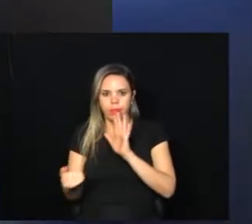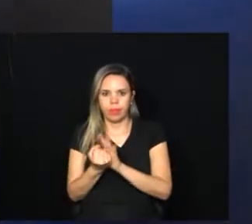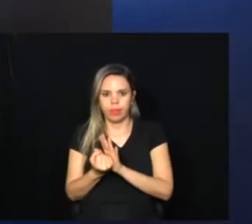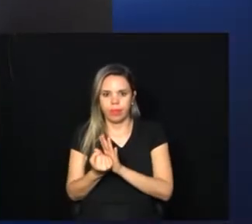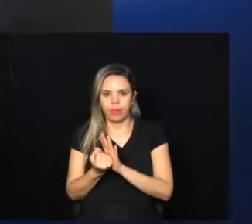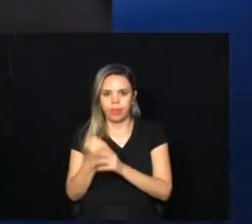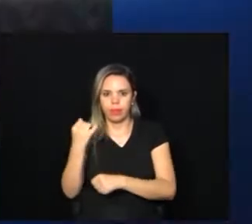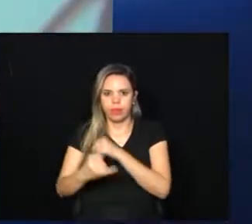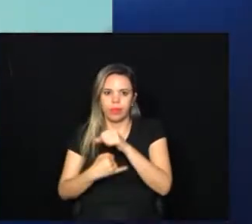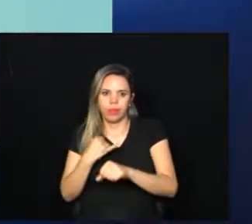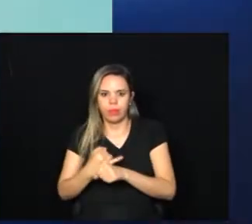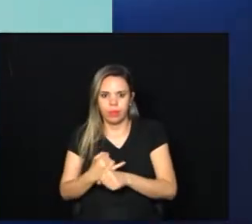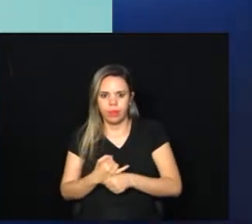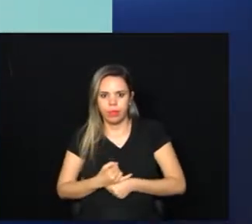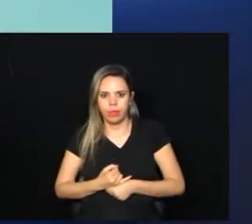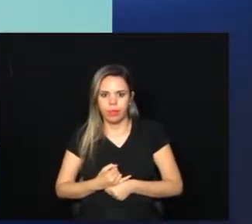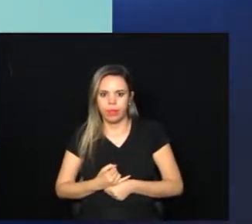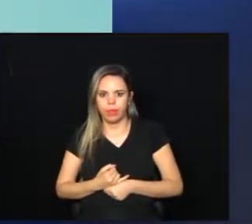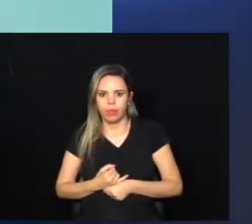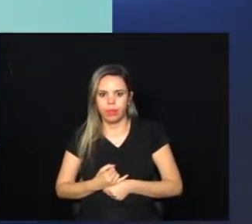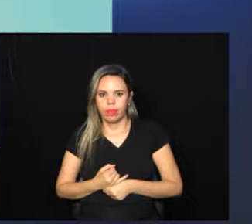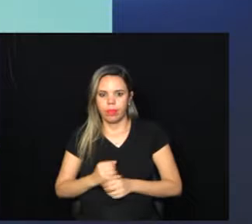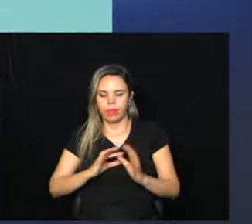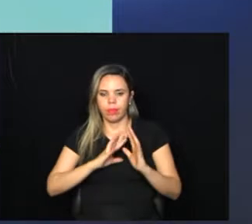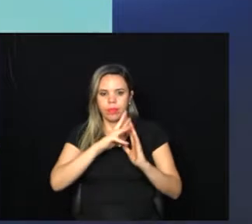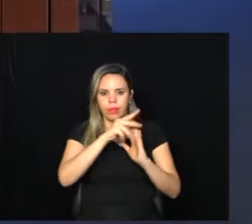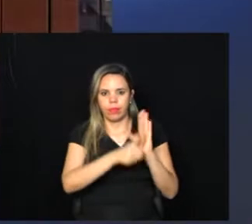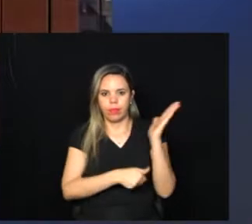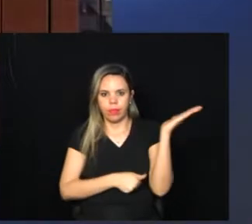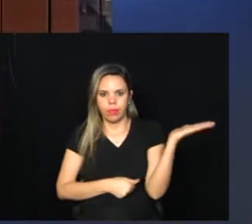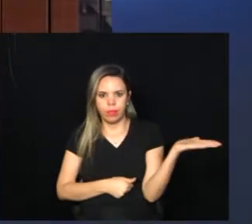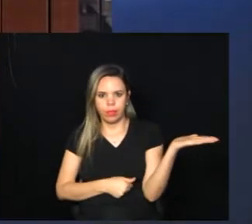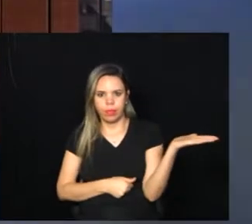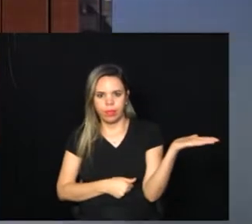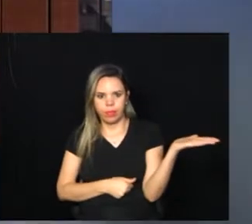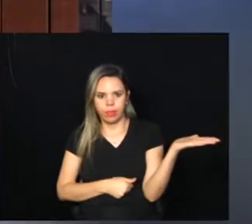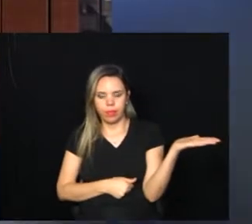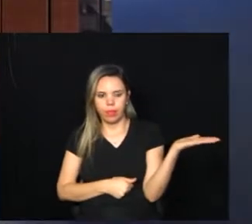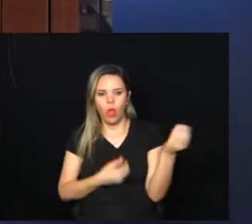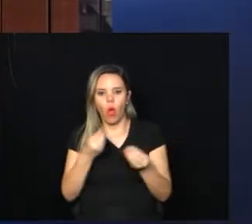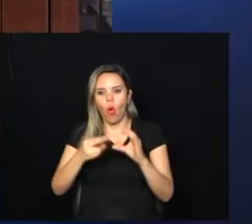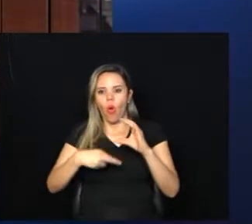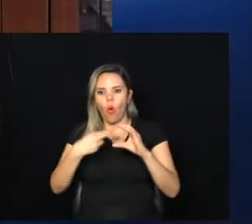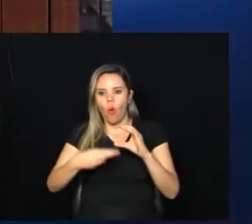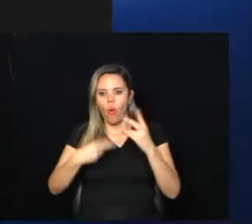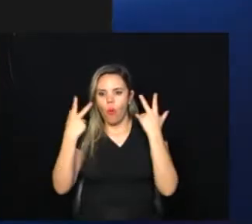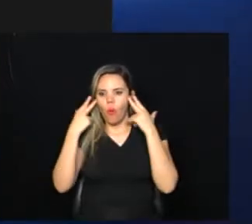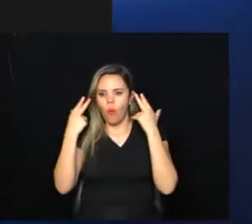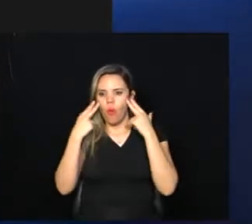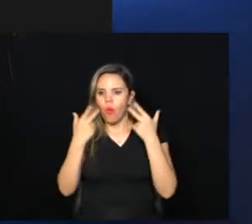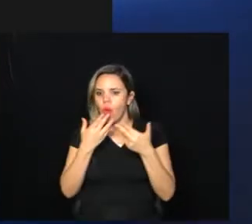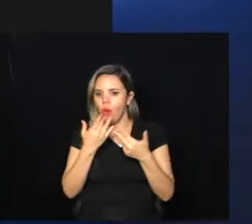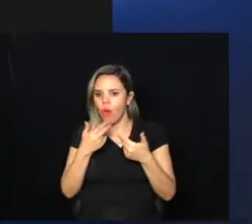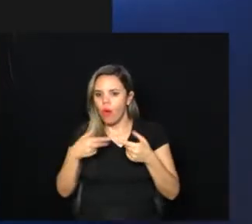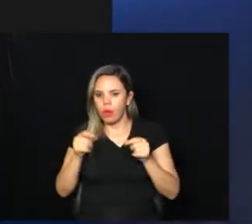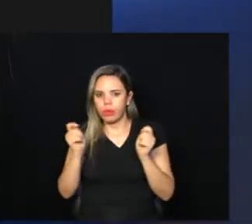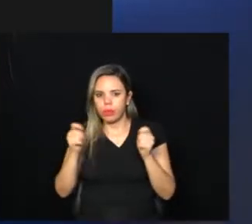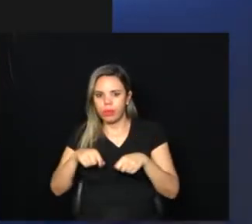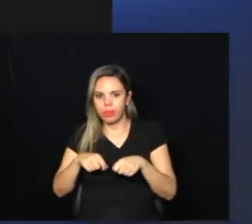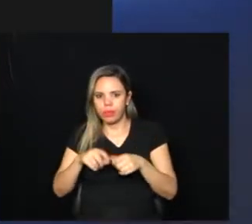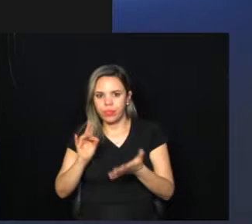da internet. O quadro Giro Ambiental aborda a compostagem orgânica, que pode